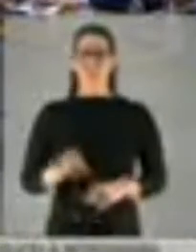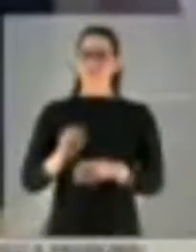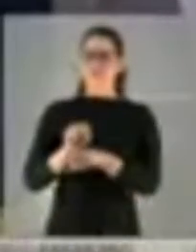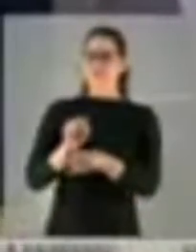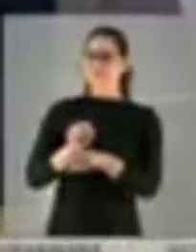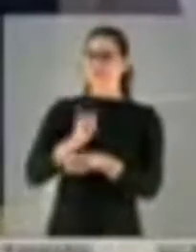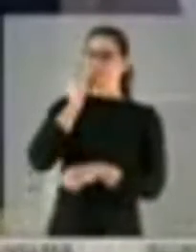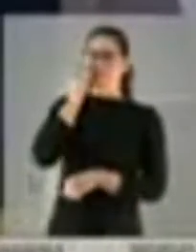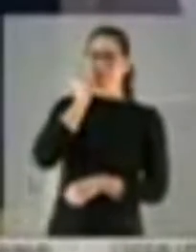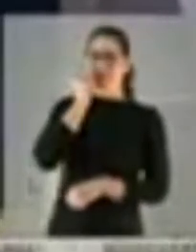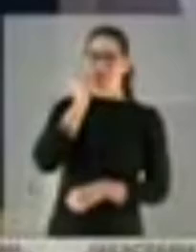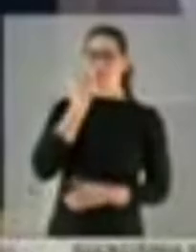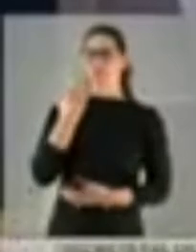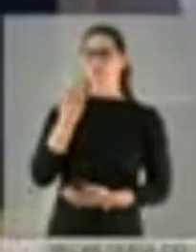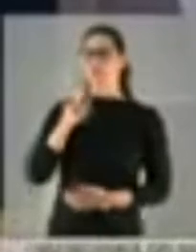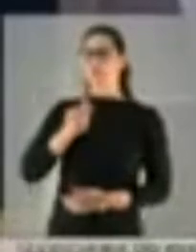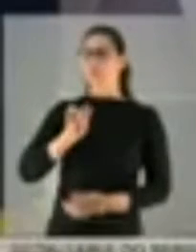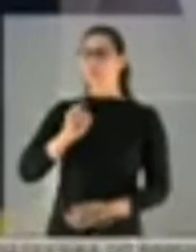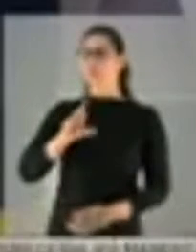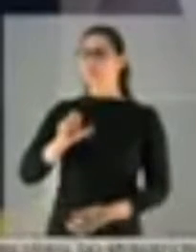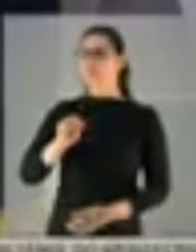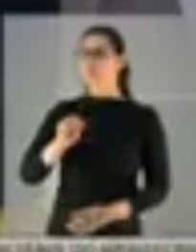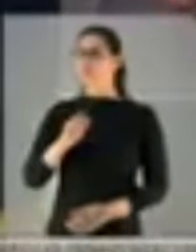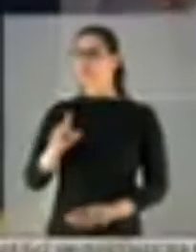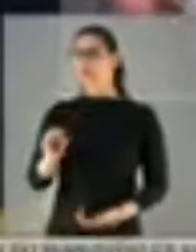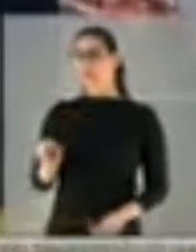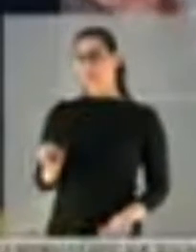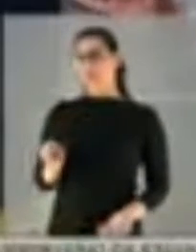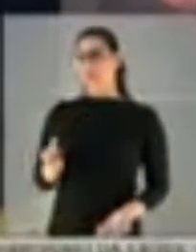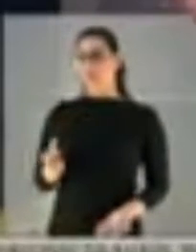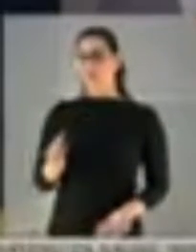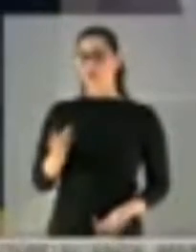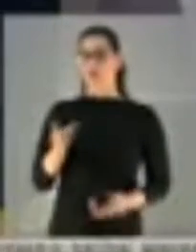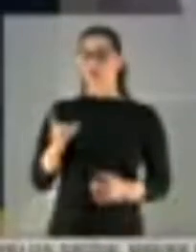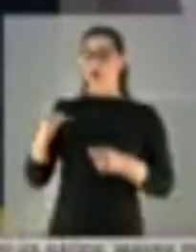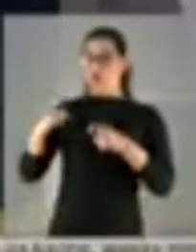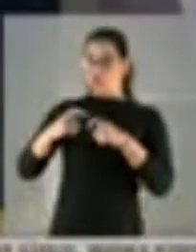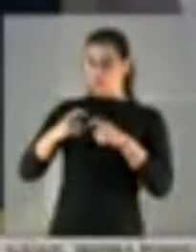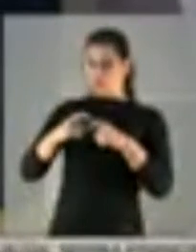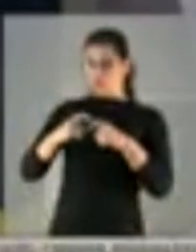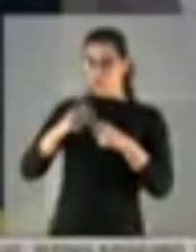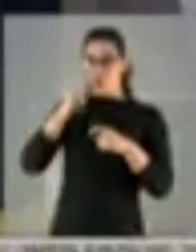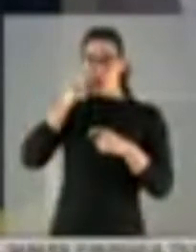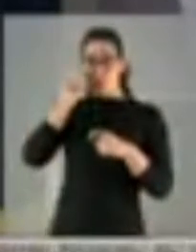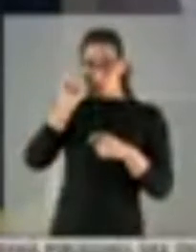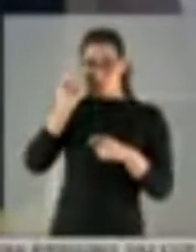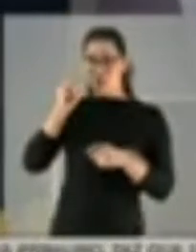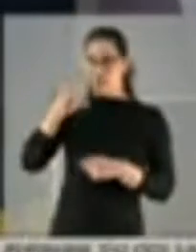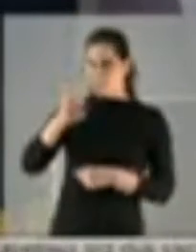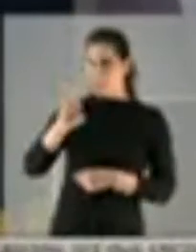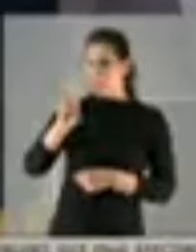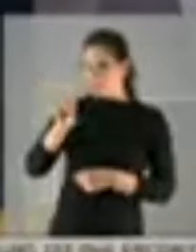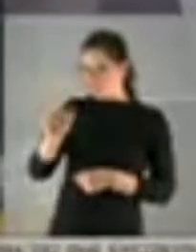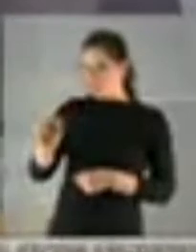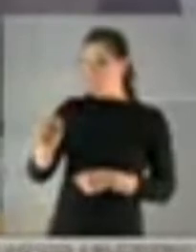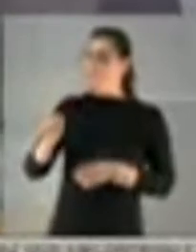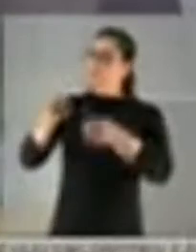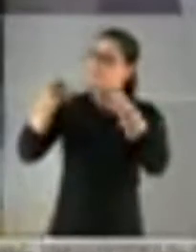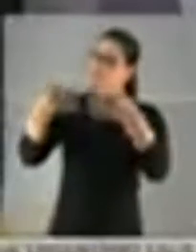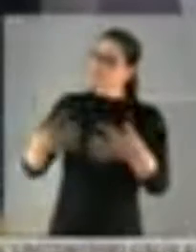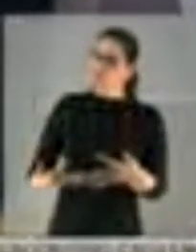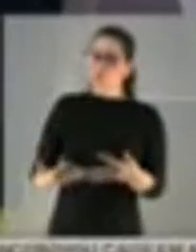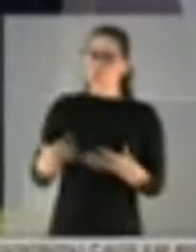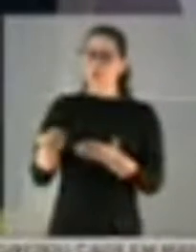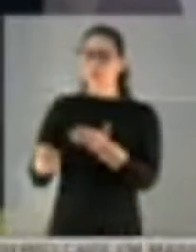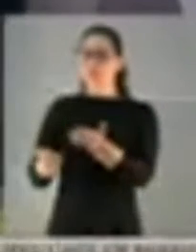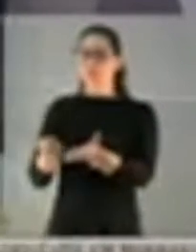Senador Girão. Não, senador Girão. A doutora Mayra esteve aqui ontem e ela falou 100 vezes em